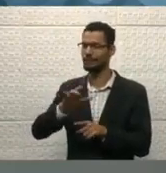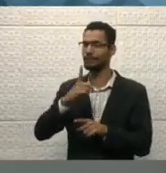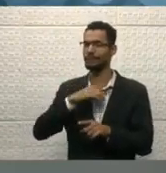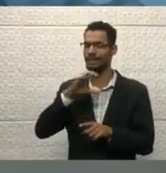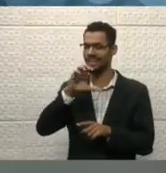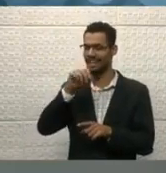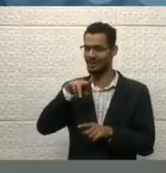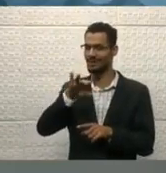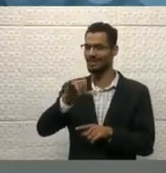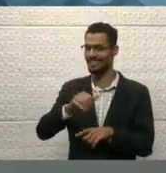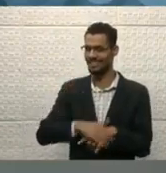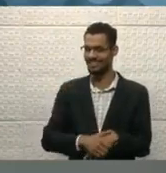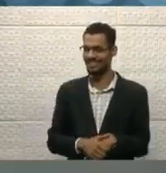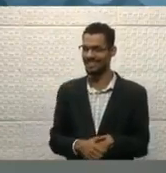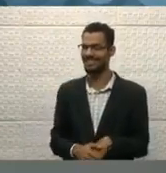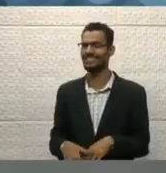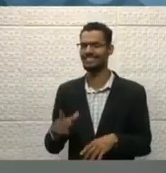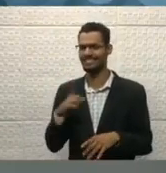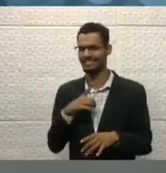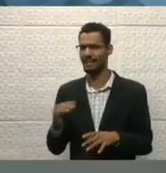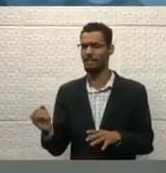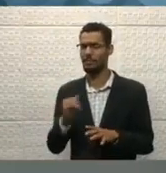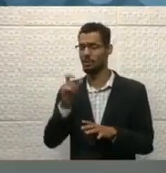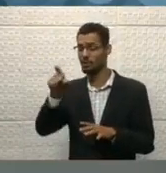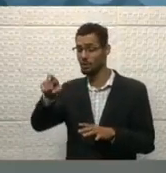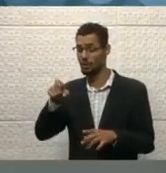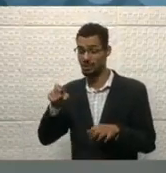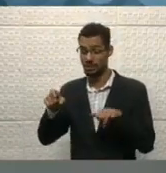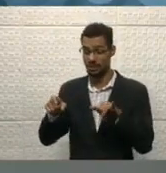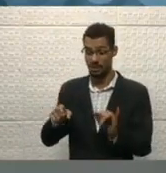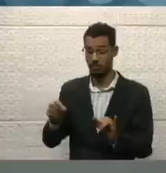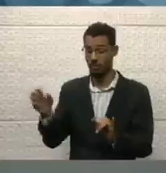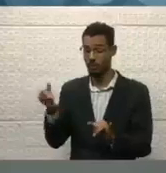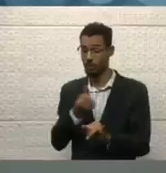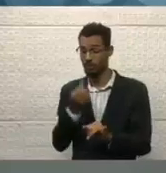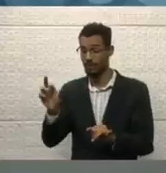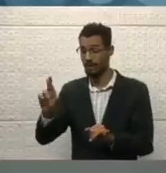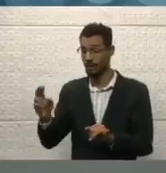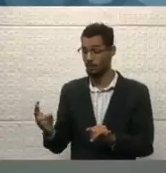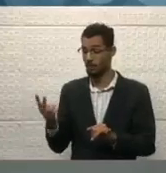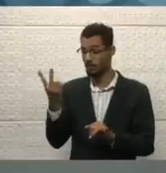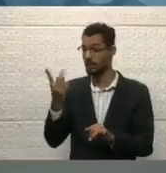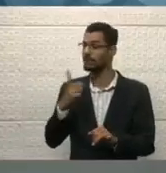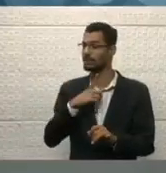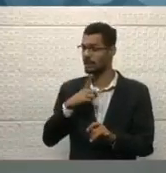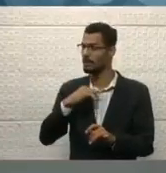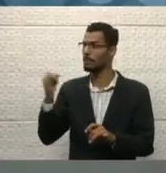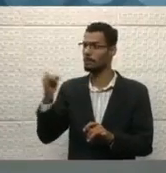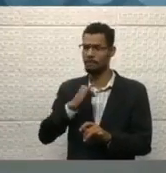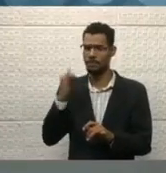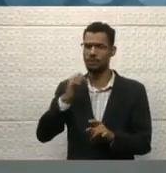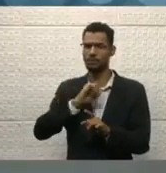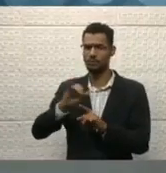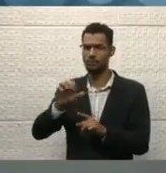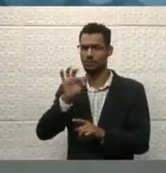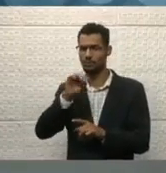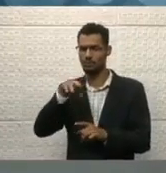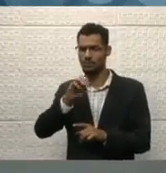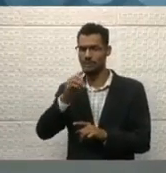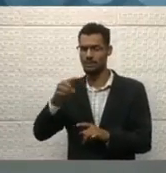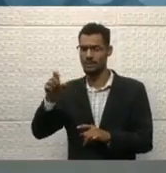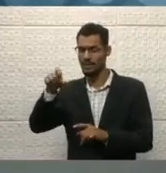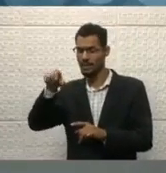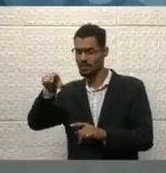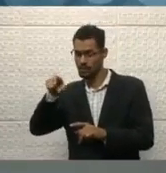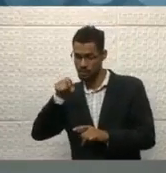base canônica. Aquelas componentes x e y de um vetor do R2, ela é dada em função da variação no eixo